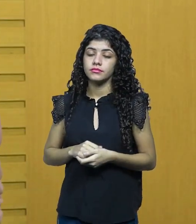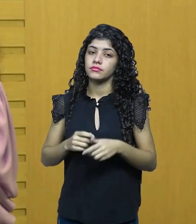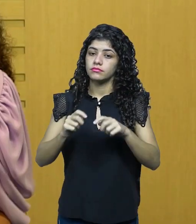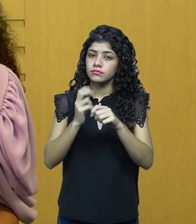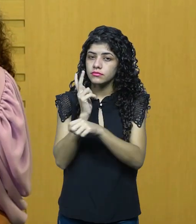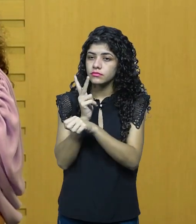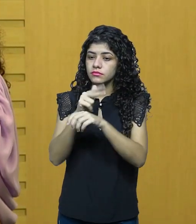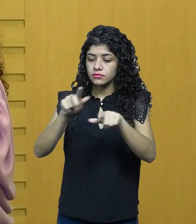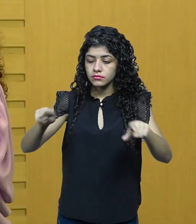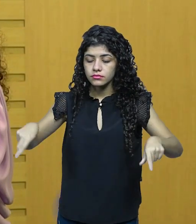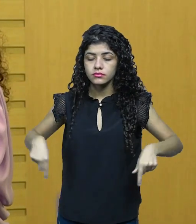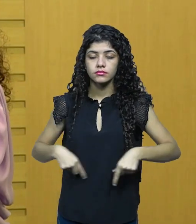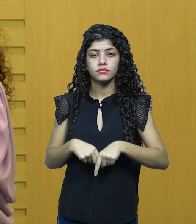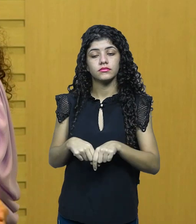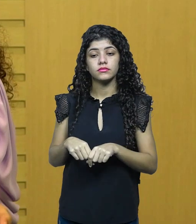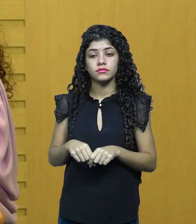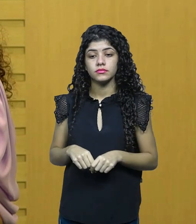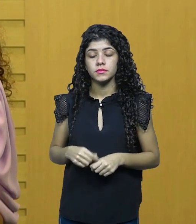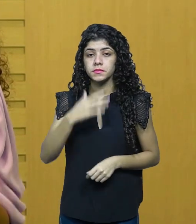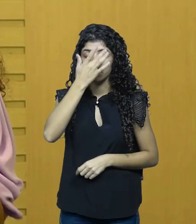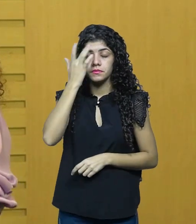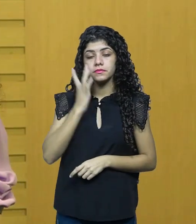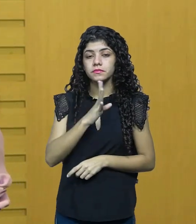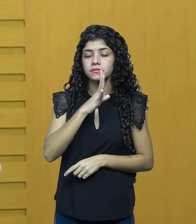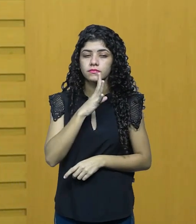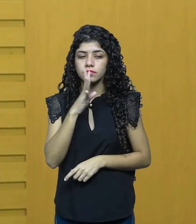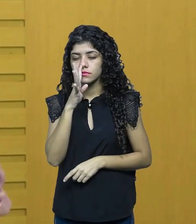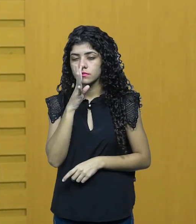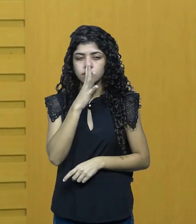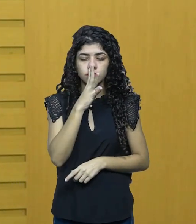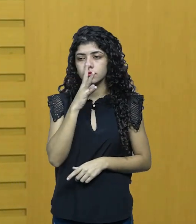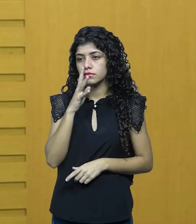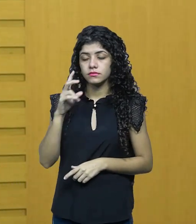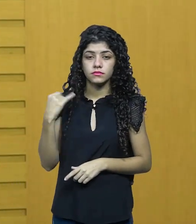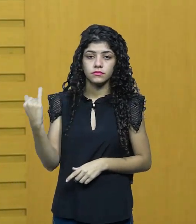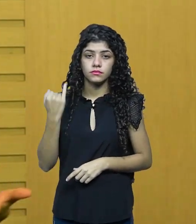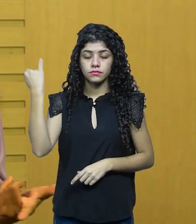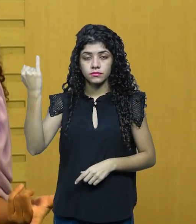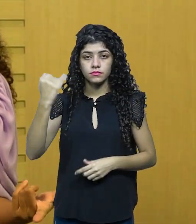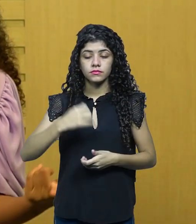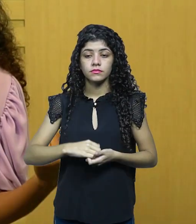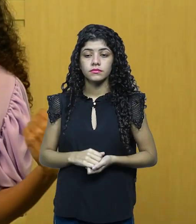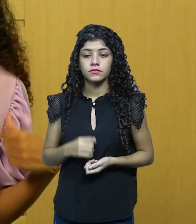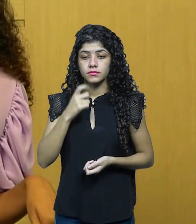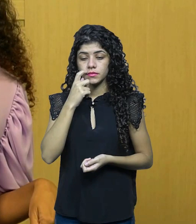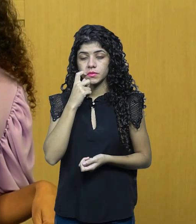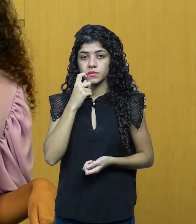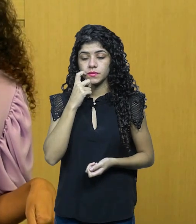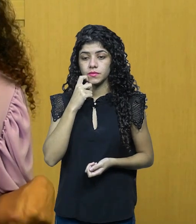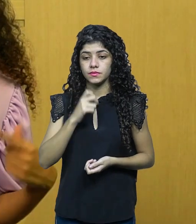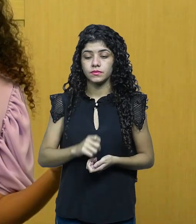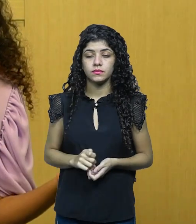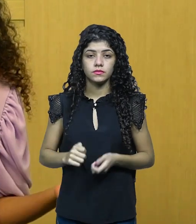gravado num ambiente interno, porque é o ponto de vista de quem está assistindo que prevalece. Então, o